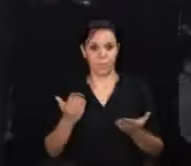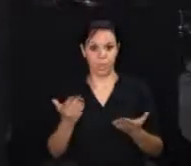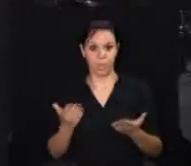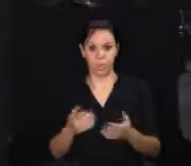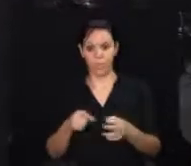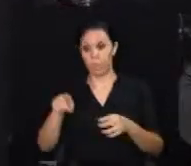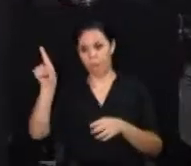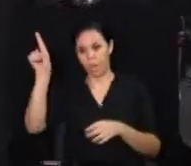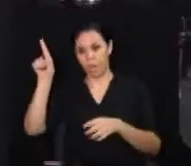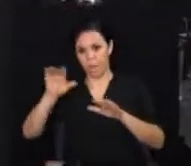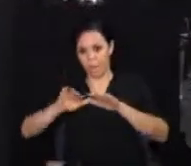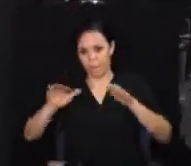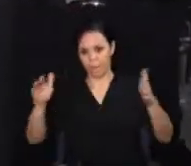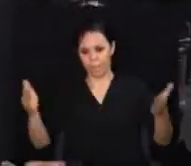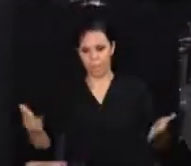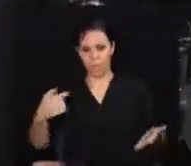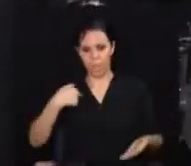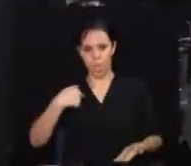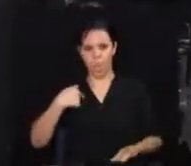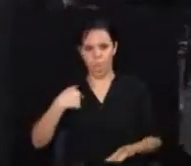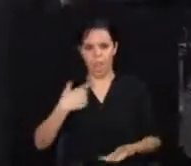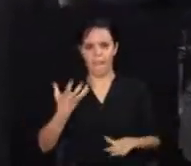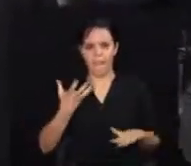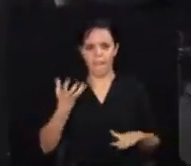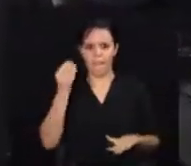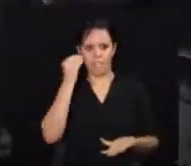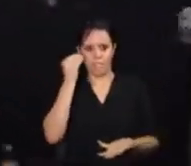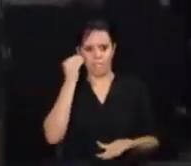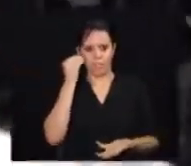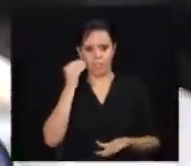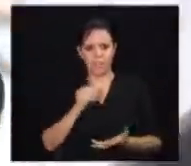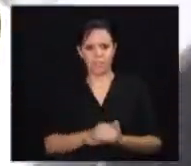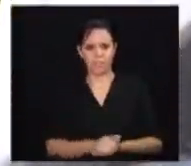pra mesa, porque eu vou ser obrigado a experimentar. Vou mesmo.